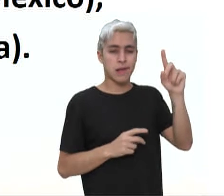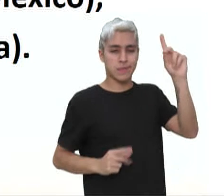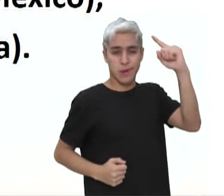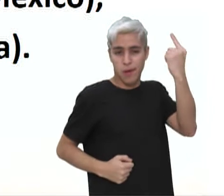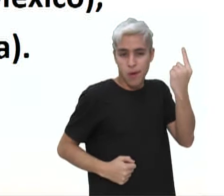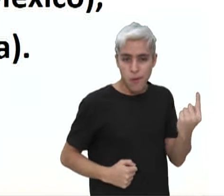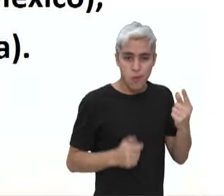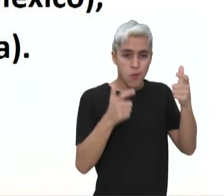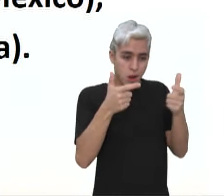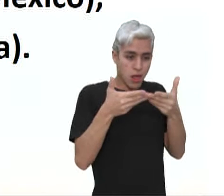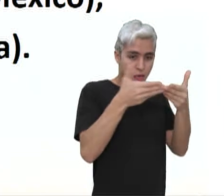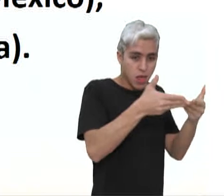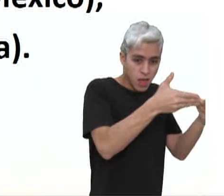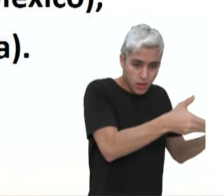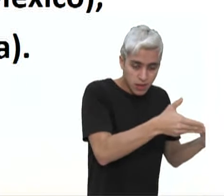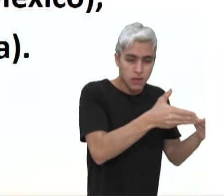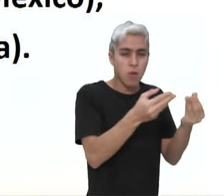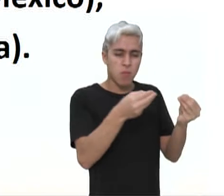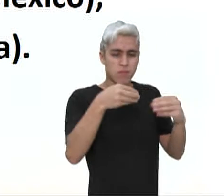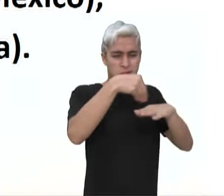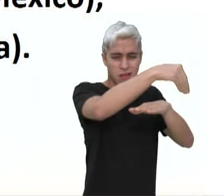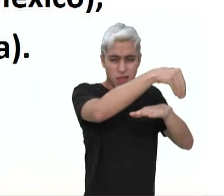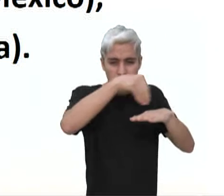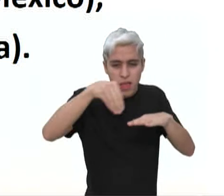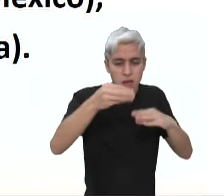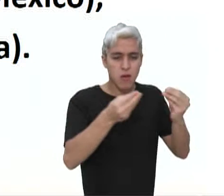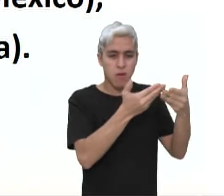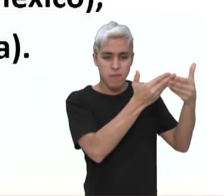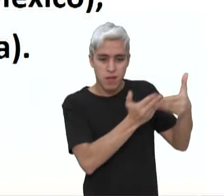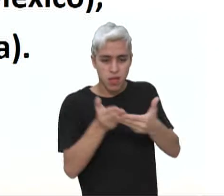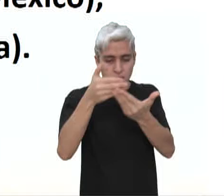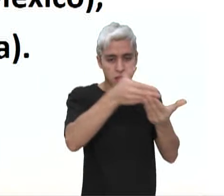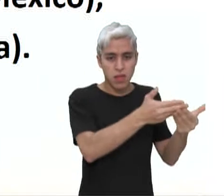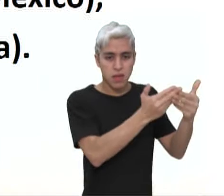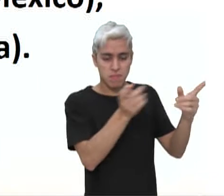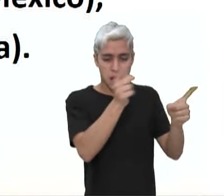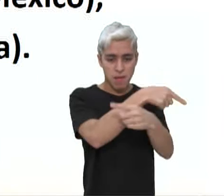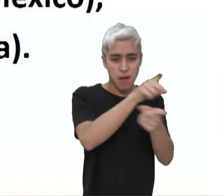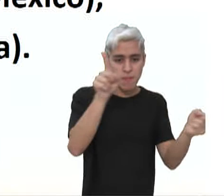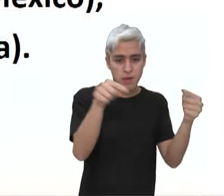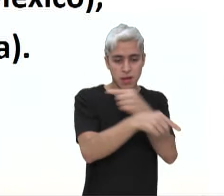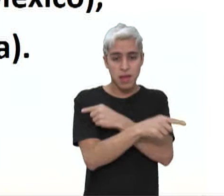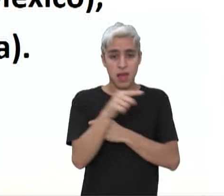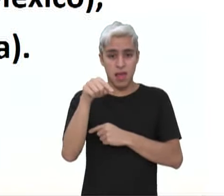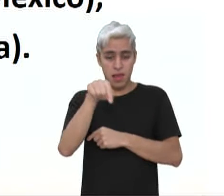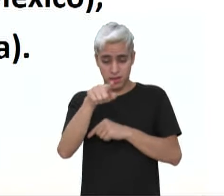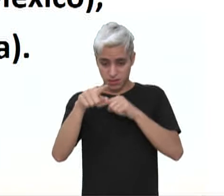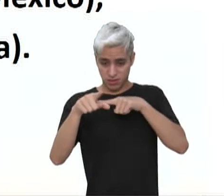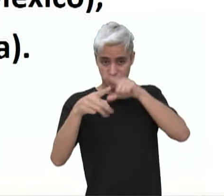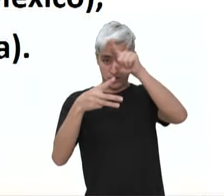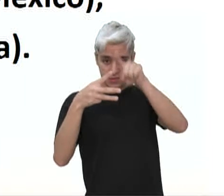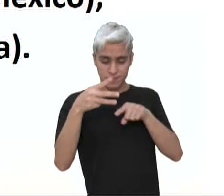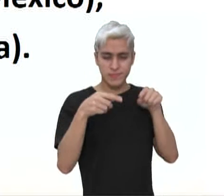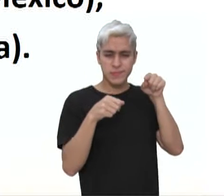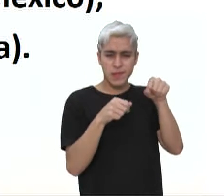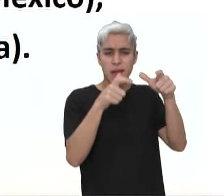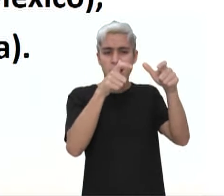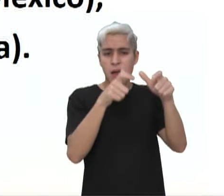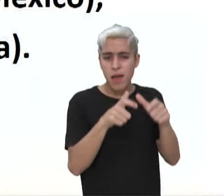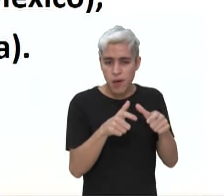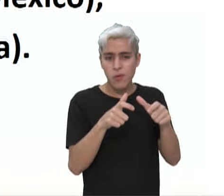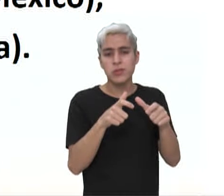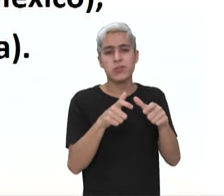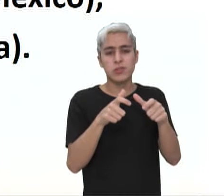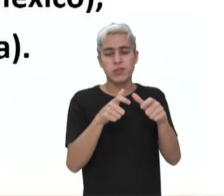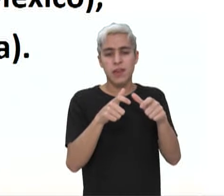eram os principais responsáveis por enviar esses navios até a Espanha. Eles ficavam em Veracruz, atual México, Porto